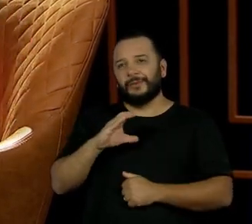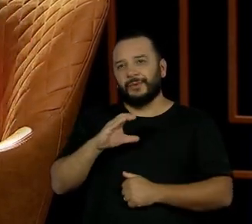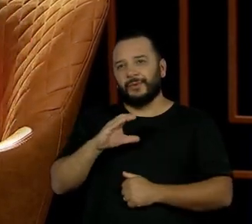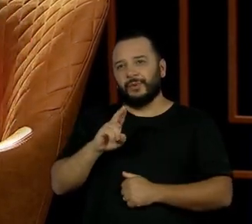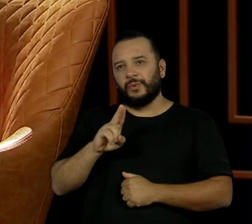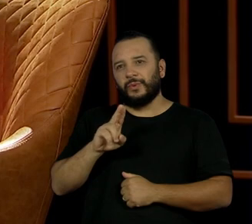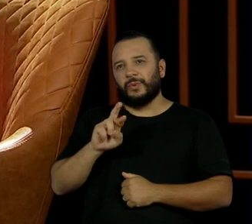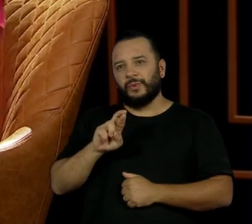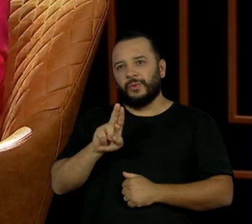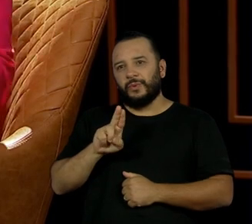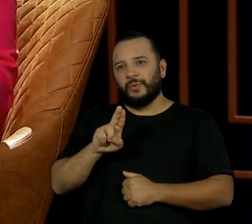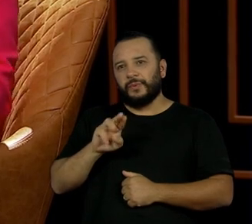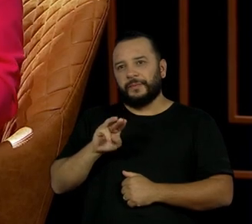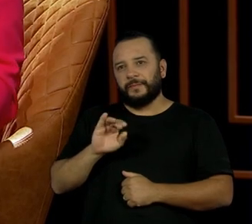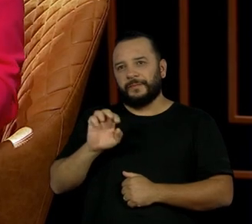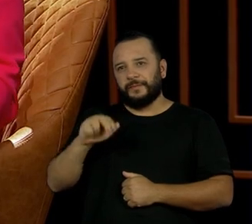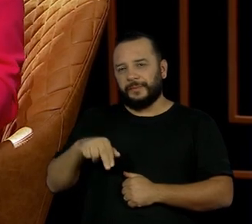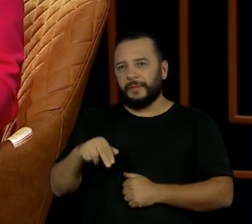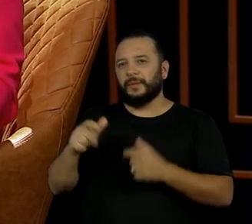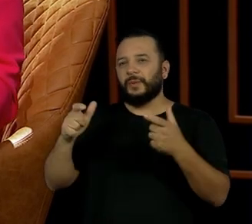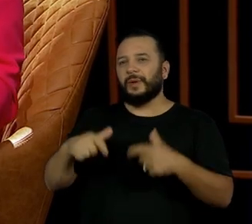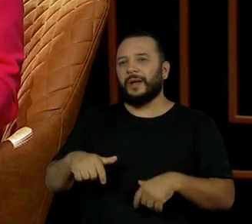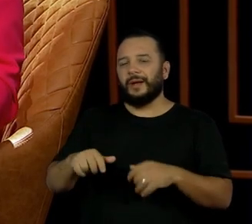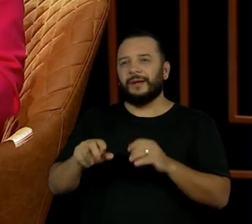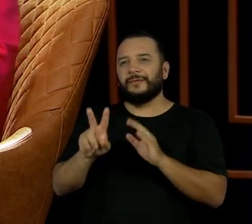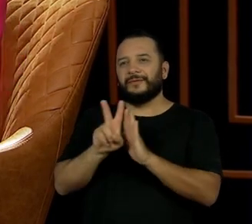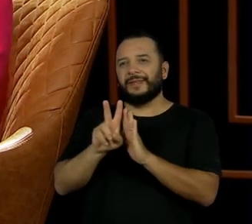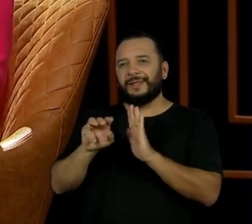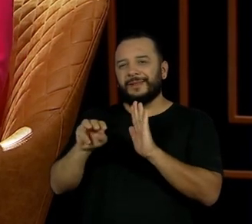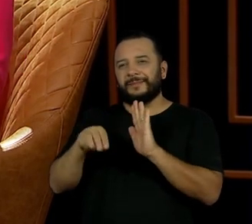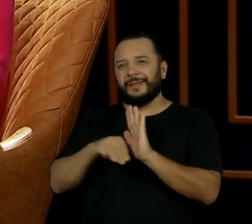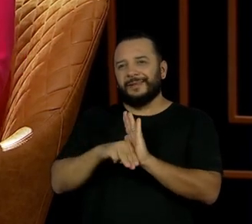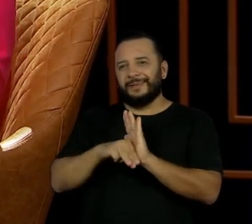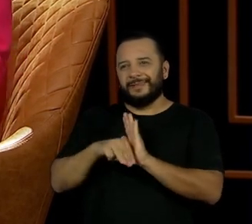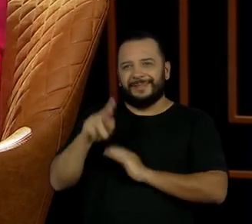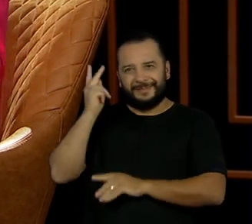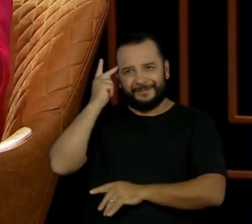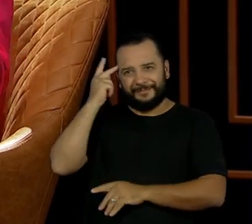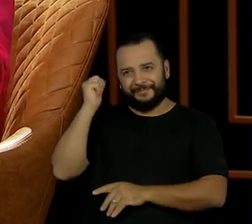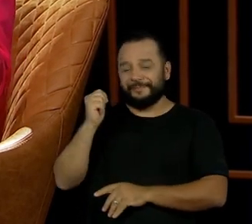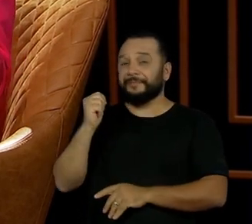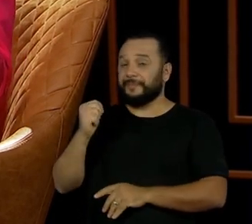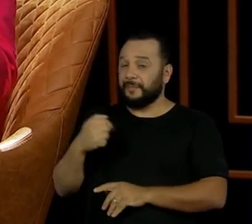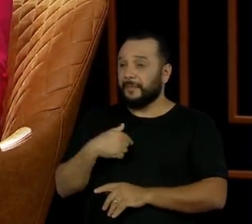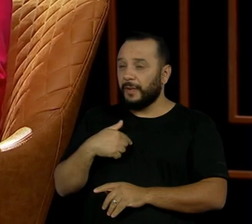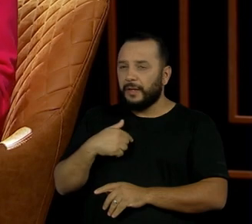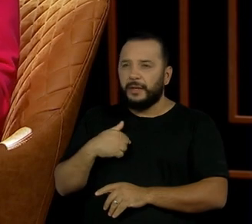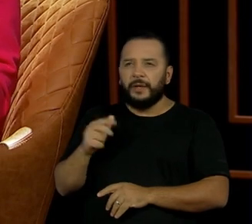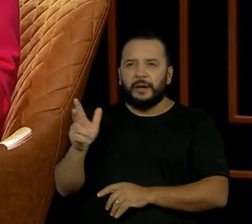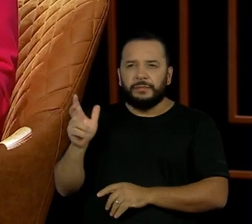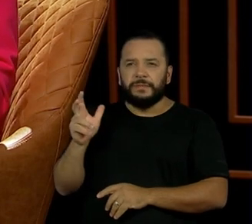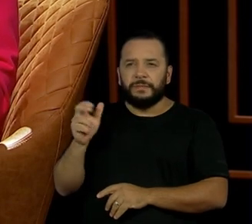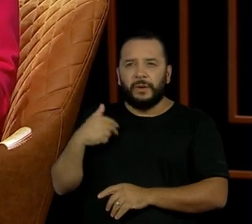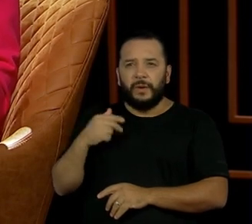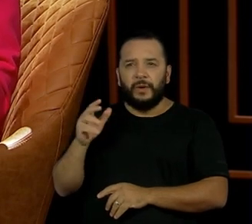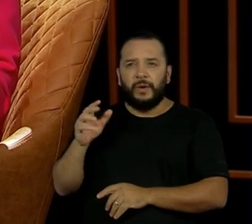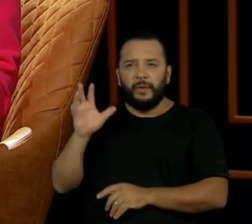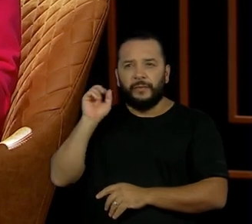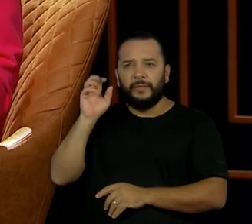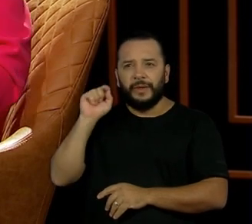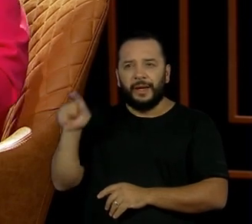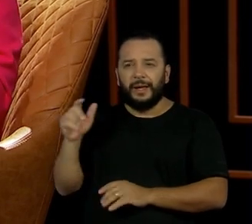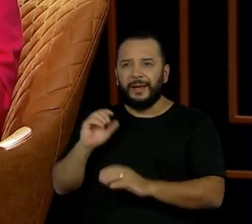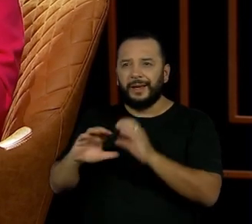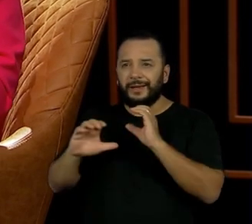na Vila Mariana numa Vilinha E aí eu cheguei ouvi o som ouvi ele cantando